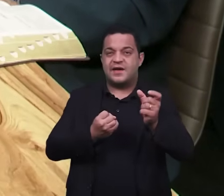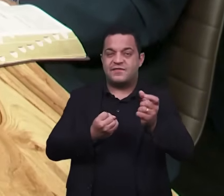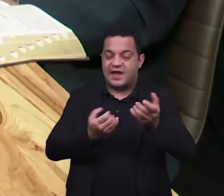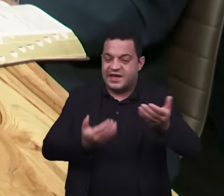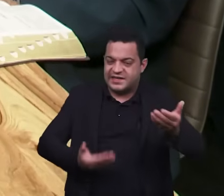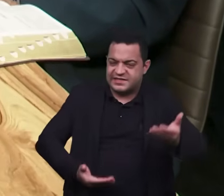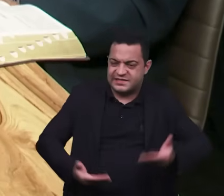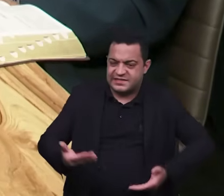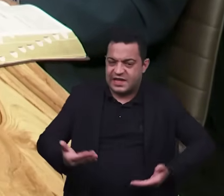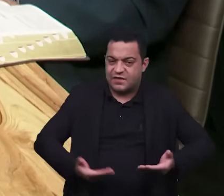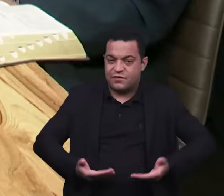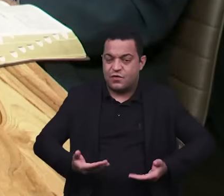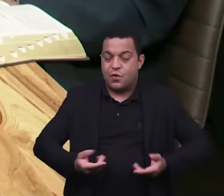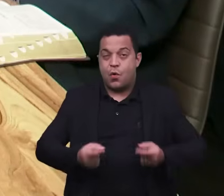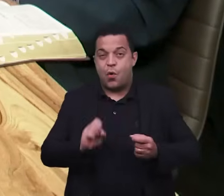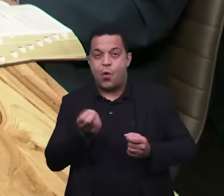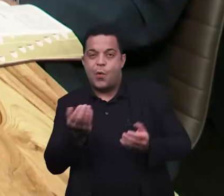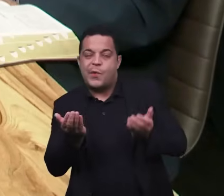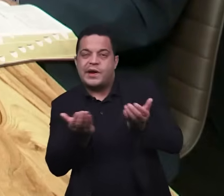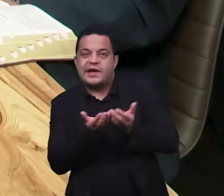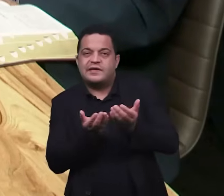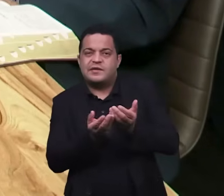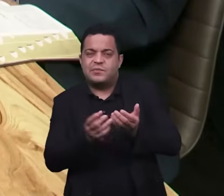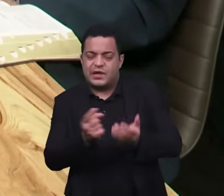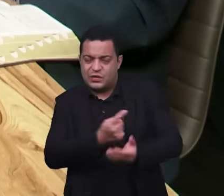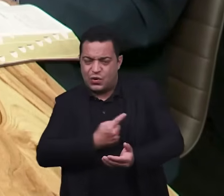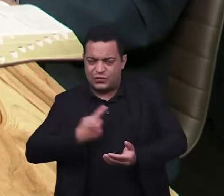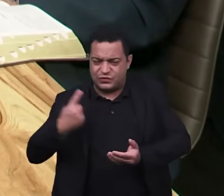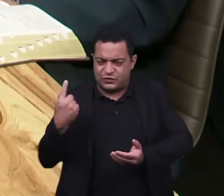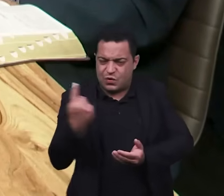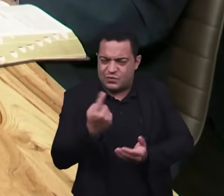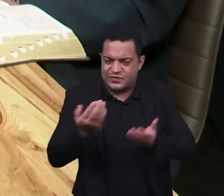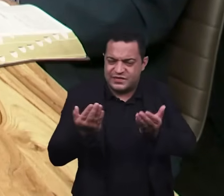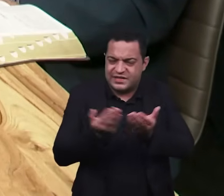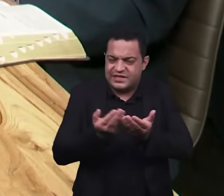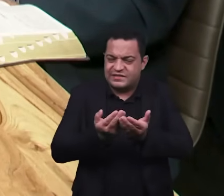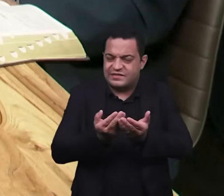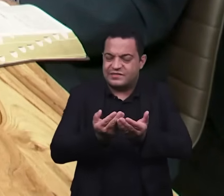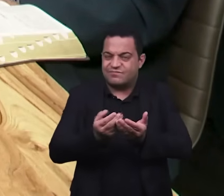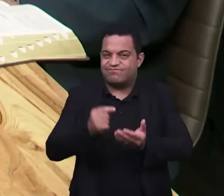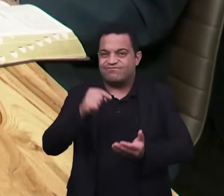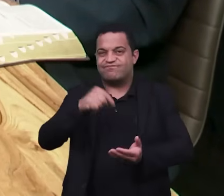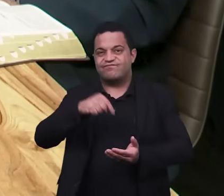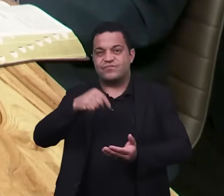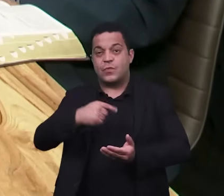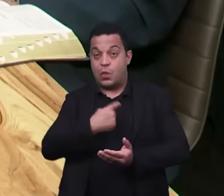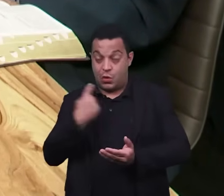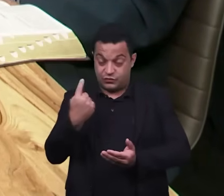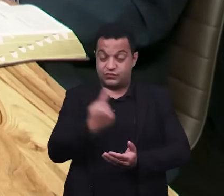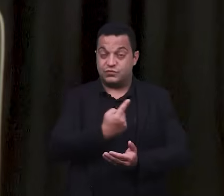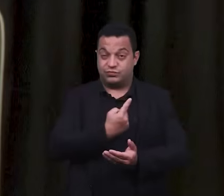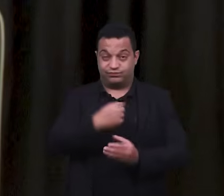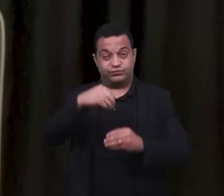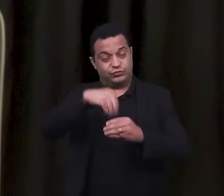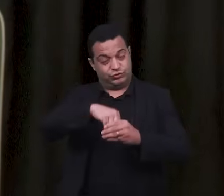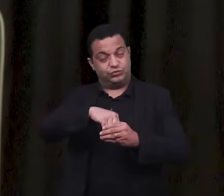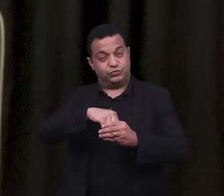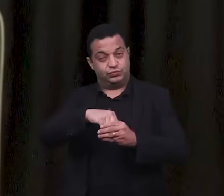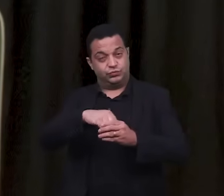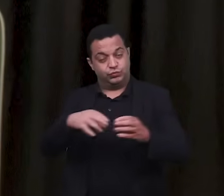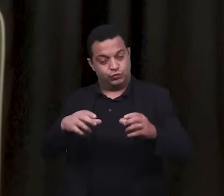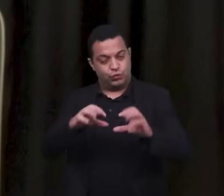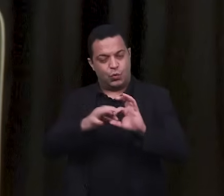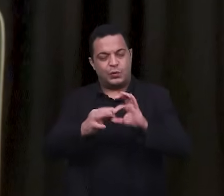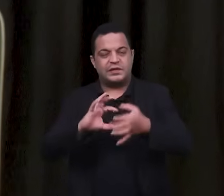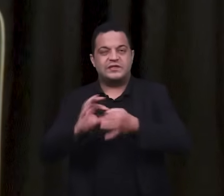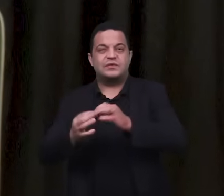nós somos crentes. Exatamente a ética na vida do crente, né? Que é a nossa abordagem. Muito bom. Mas temos tido